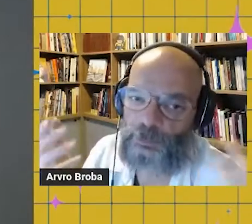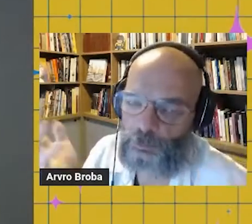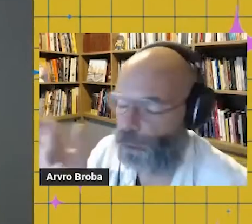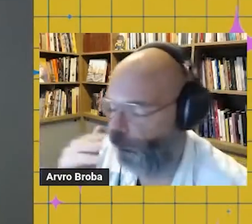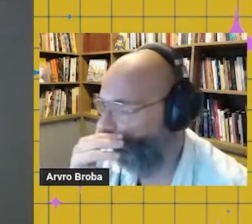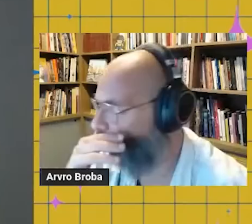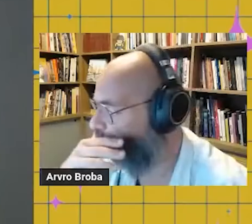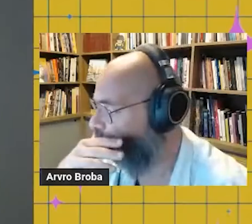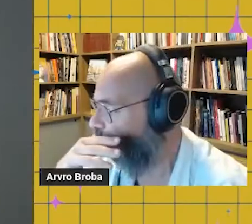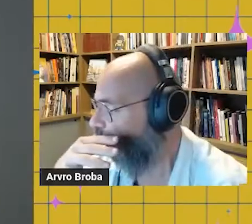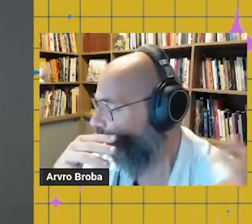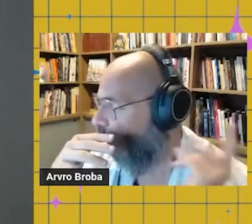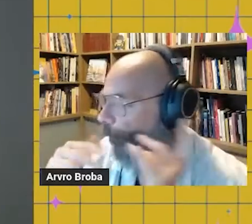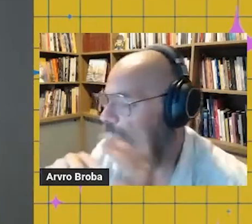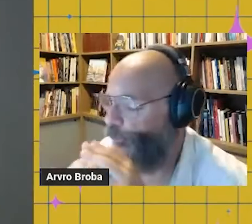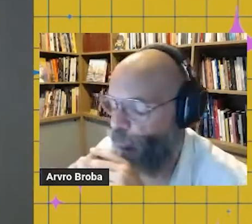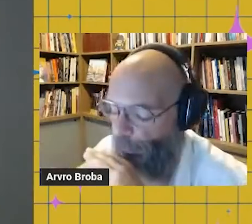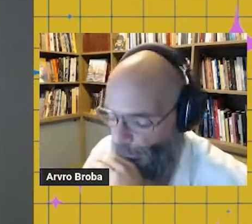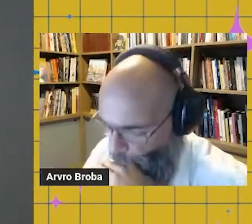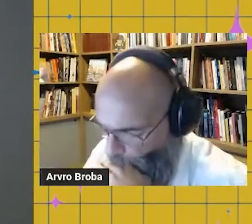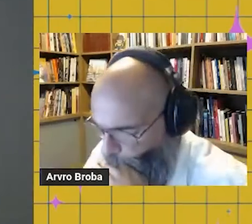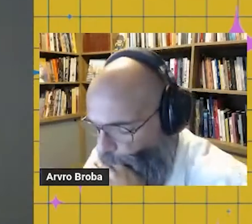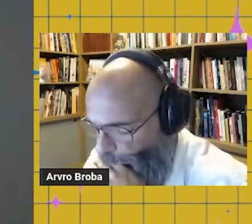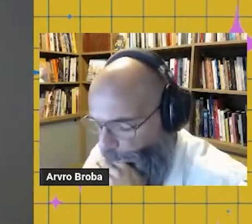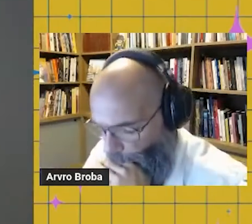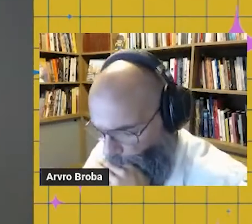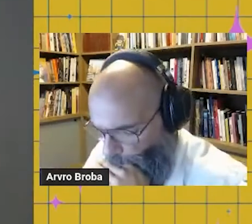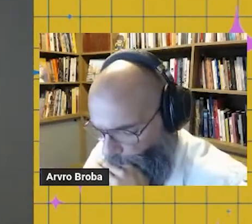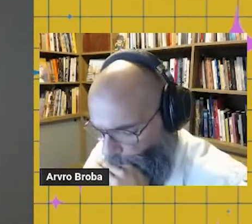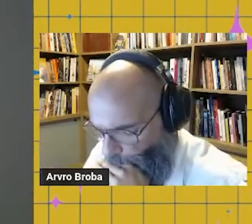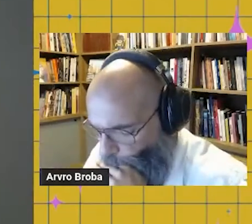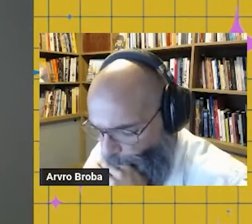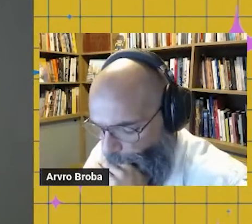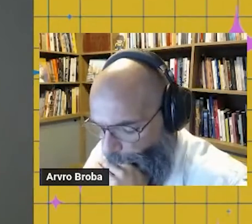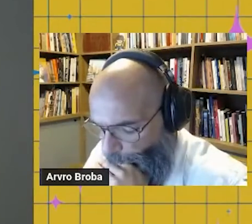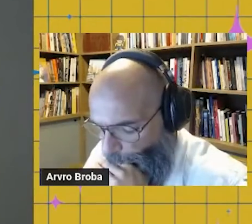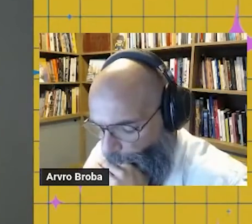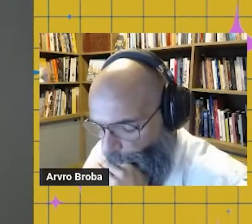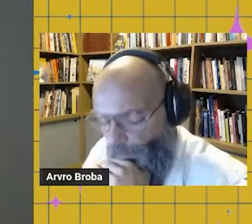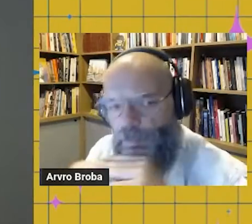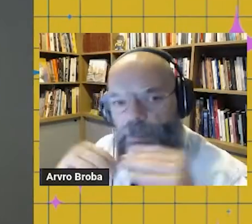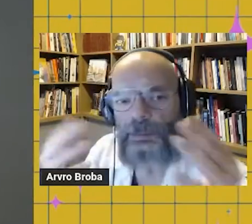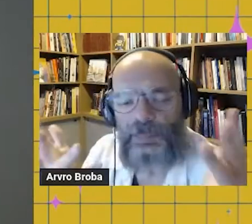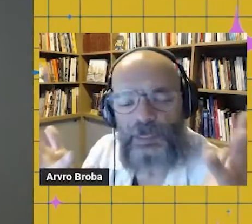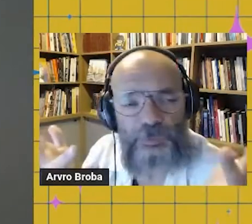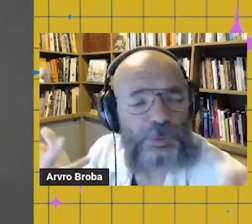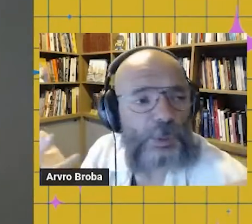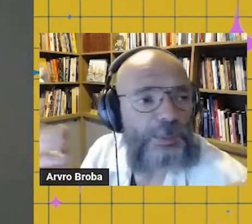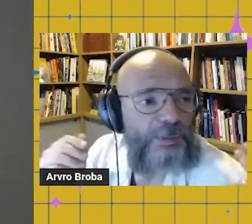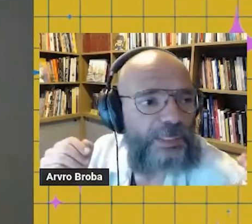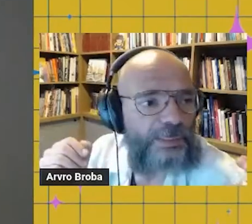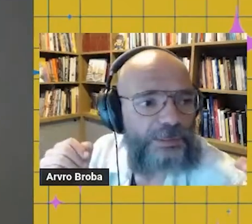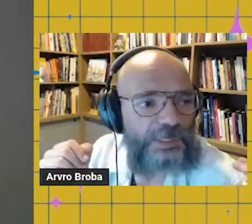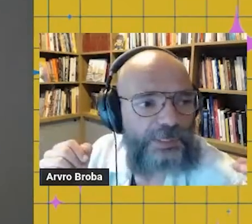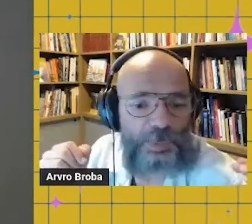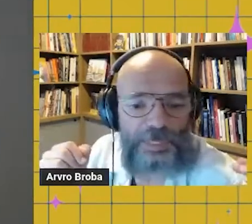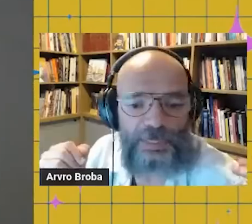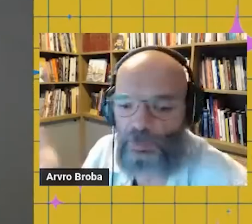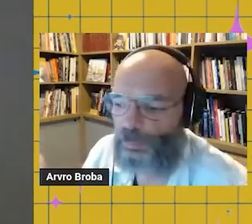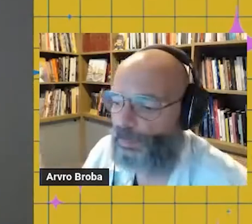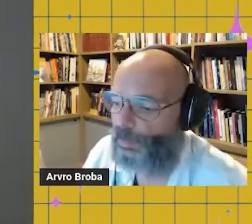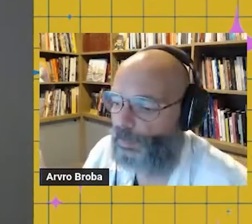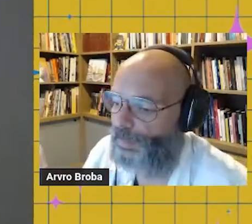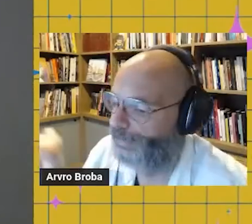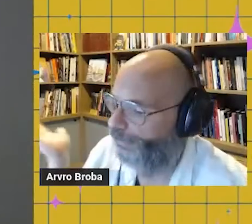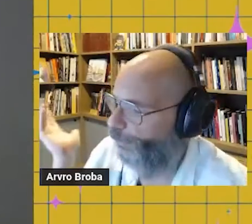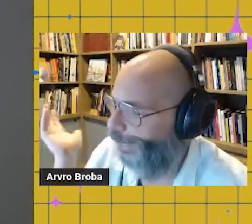55 Olha só porque porque tem um fenômeno interessantíssimo aí